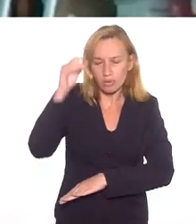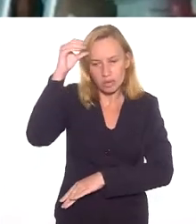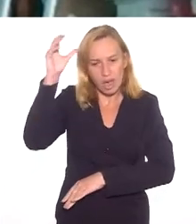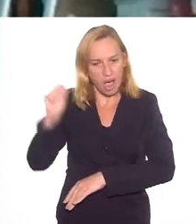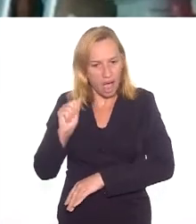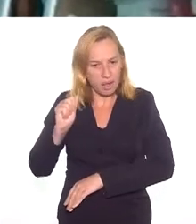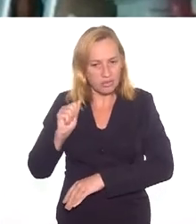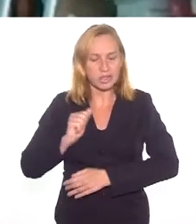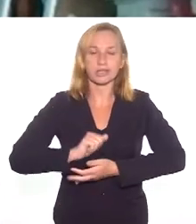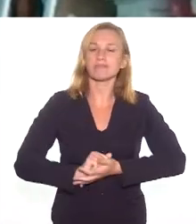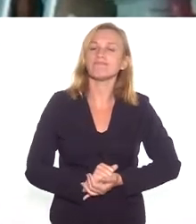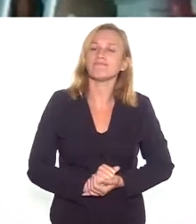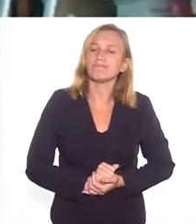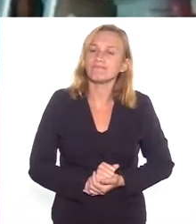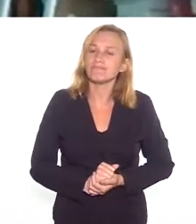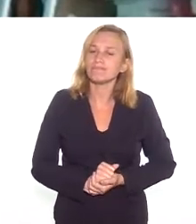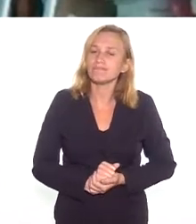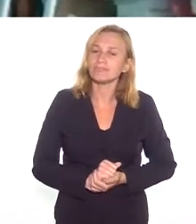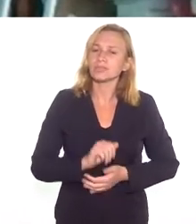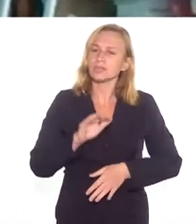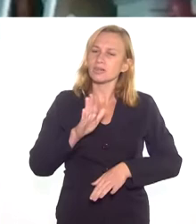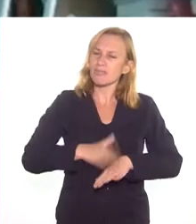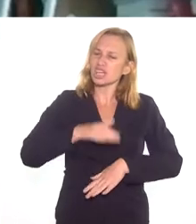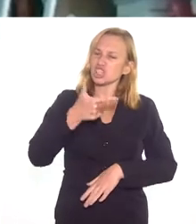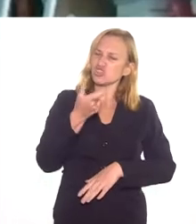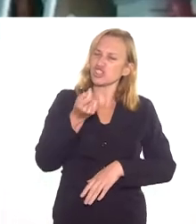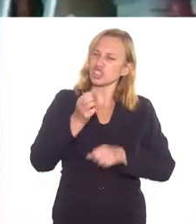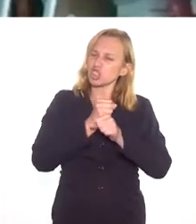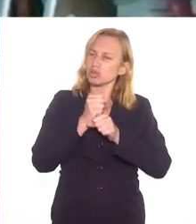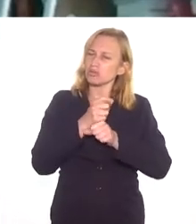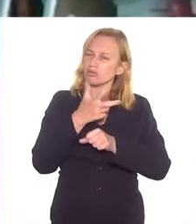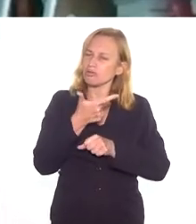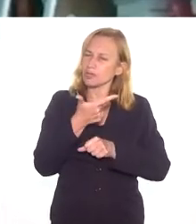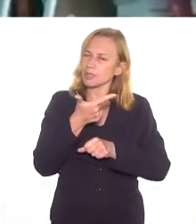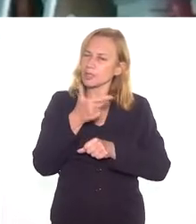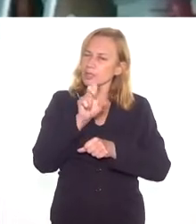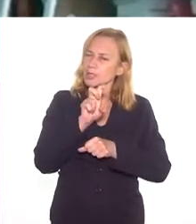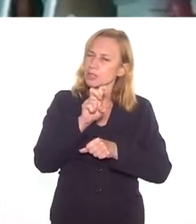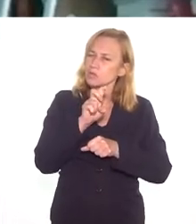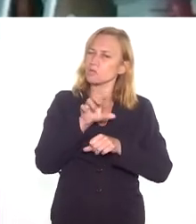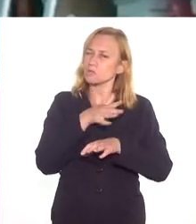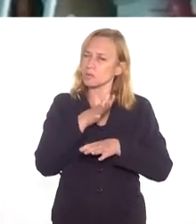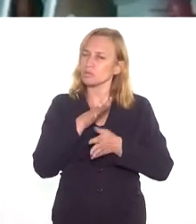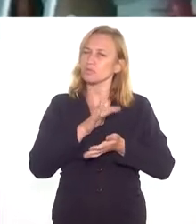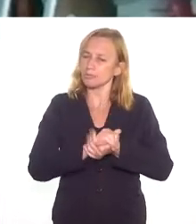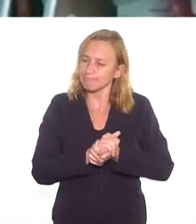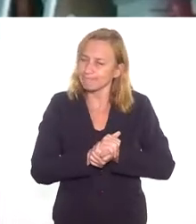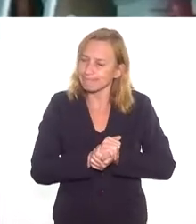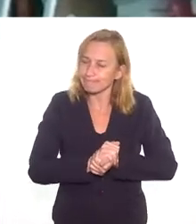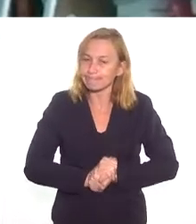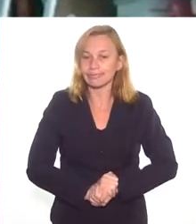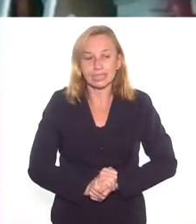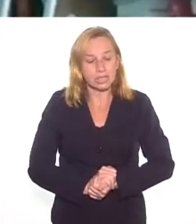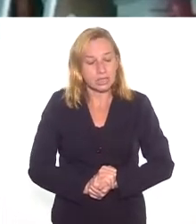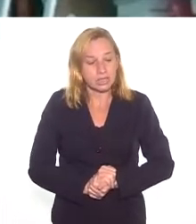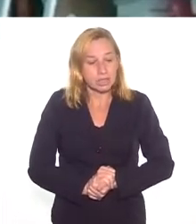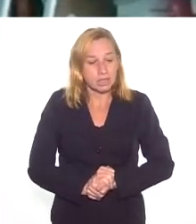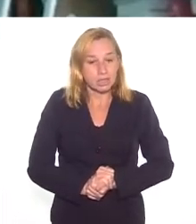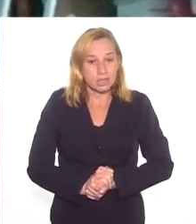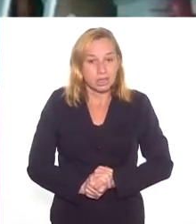eu chego na África, depois, digamos, mais de 20 anos, 25 anos, mais de 25